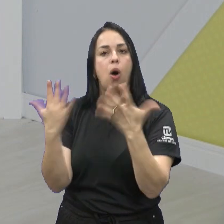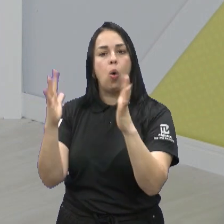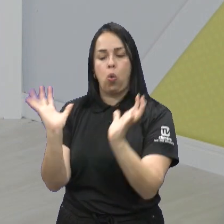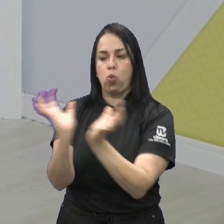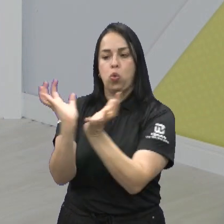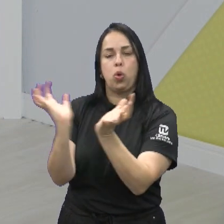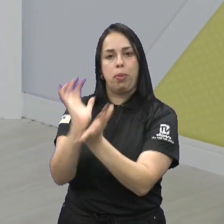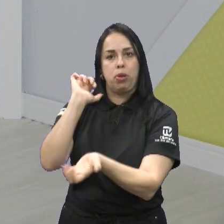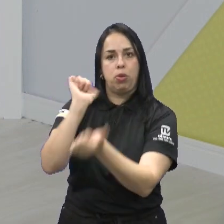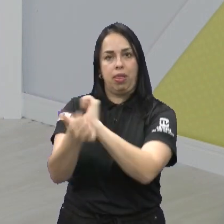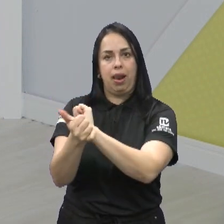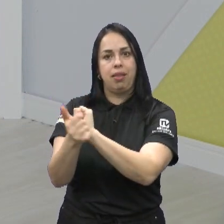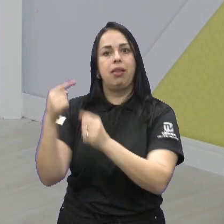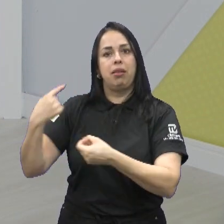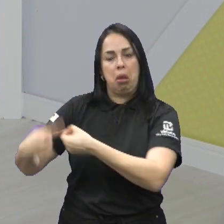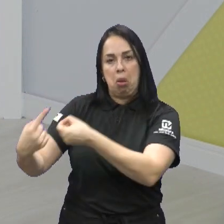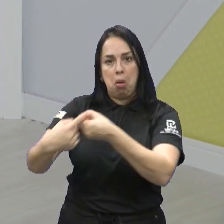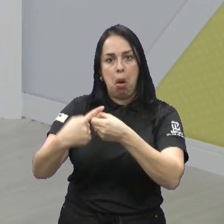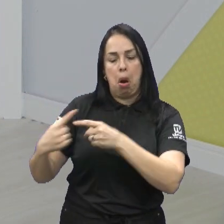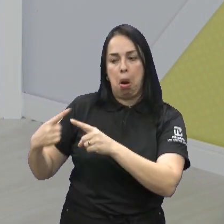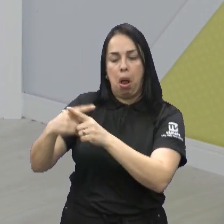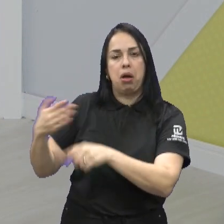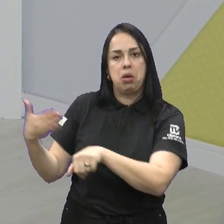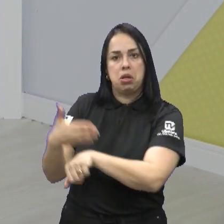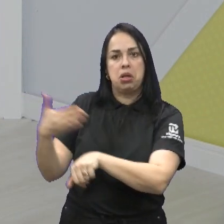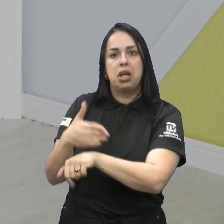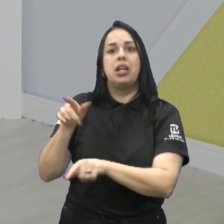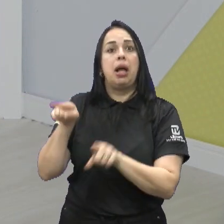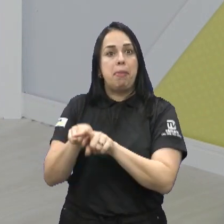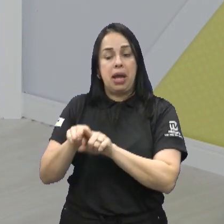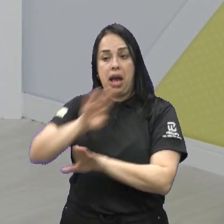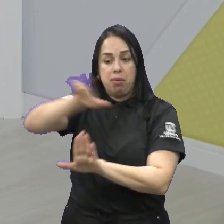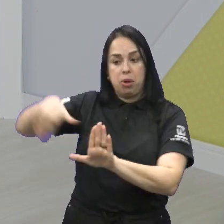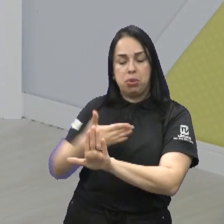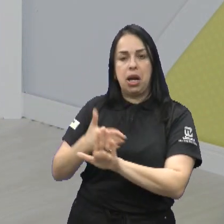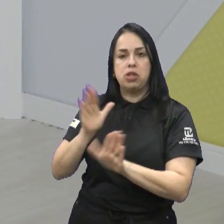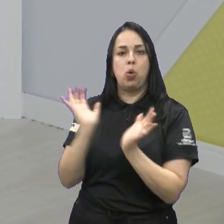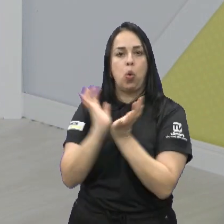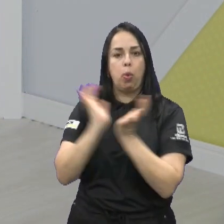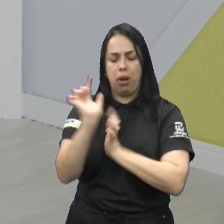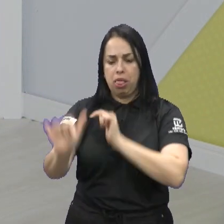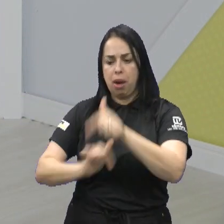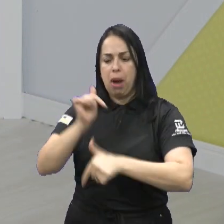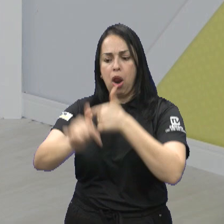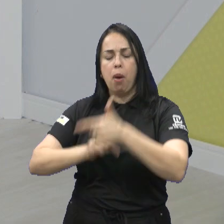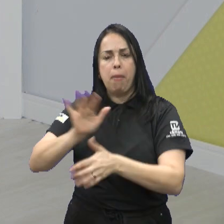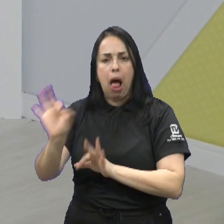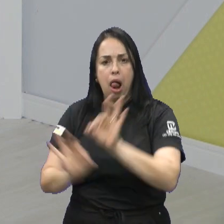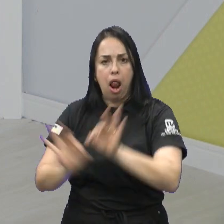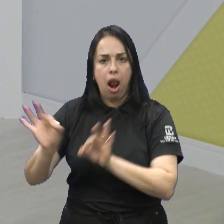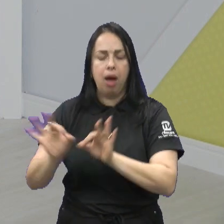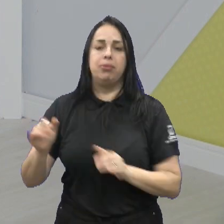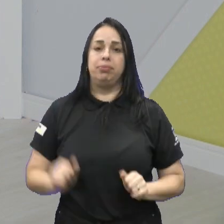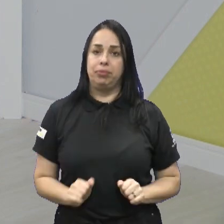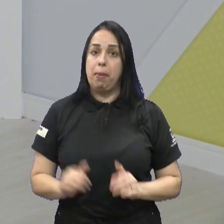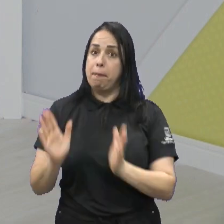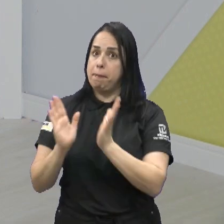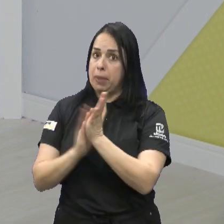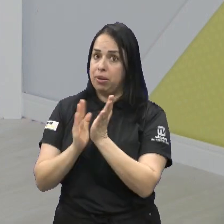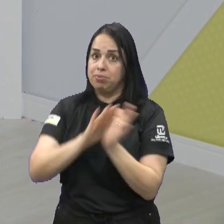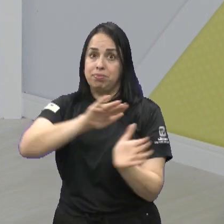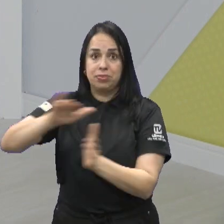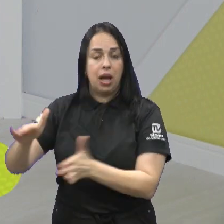jogos regionais, as pessoas que trabalharam aqui para que esses jogos acontecessem em São José dos Campos também, tá certo? Paulito, olha que